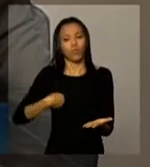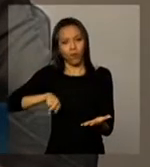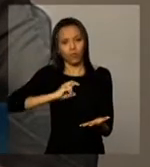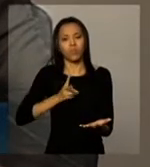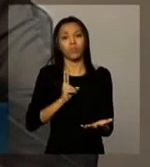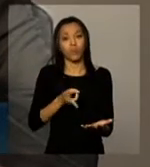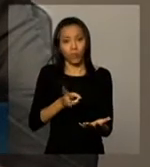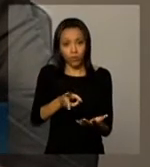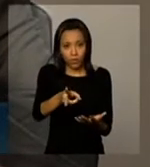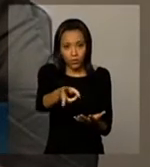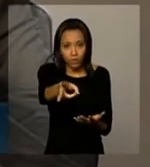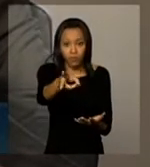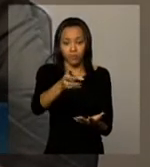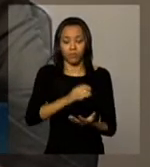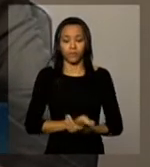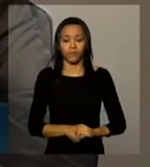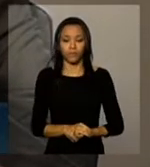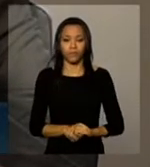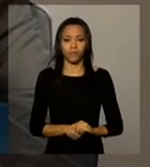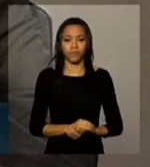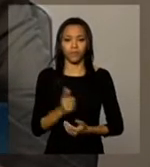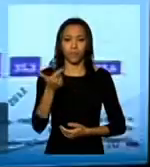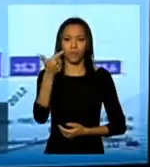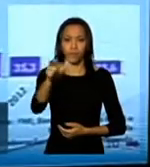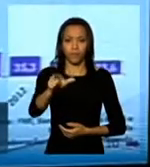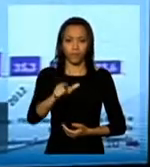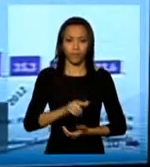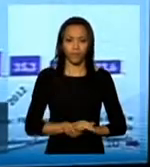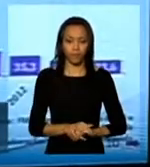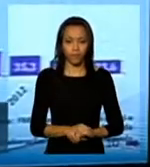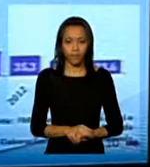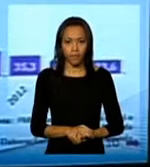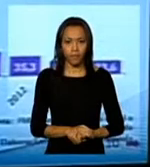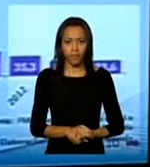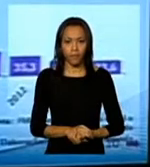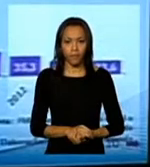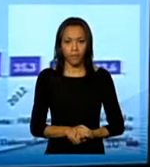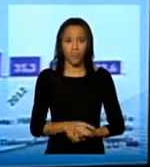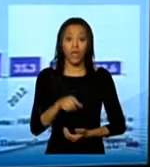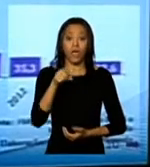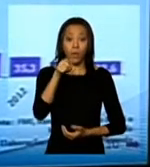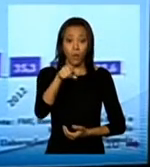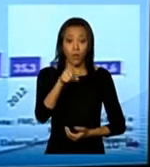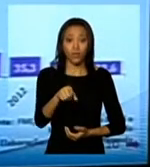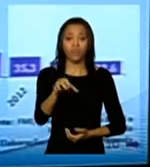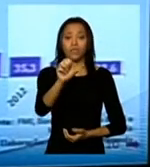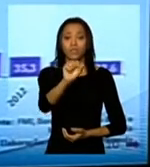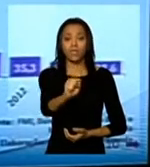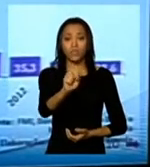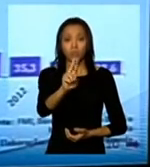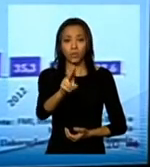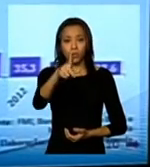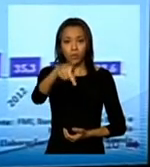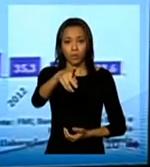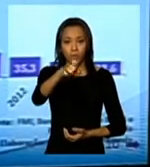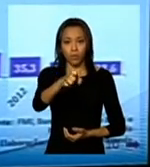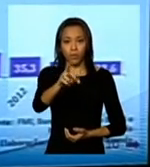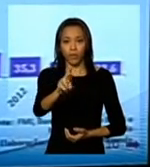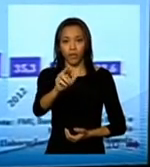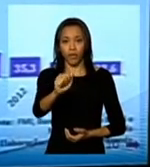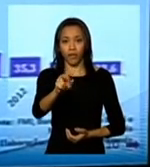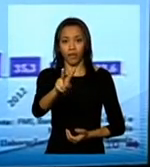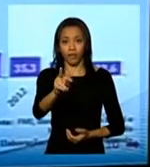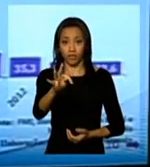trajetória de superávit primário. Passa adiante. Com o superávit primário que nós fizemos nos últimos